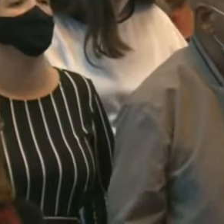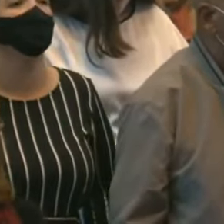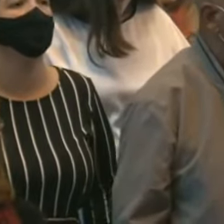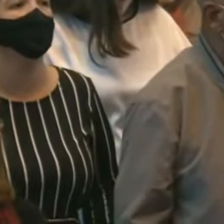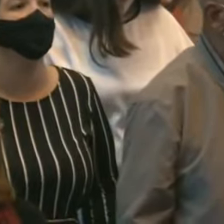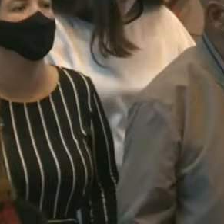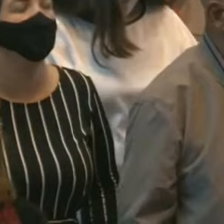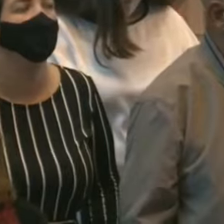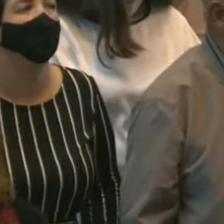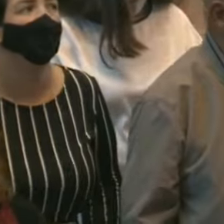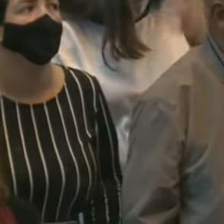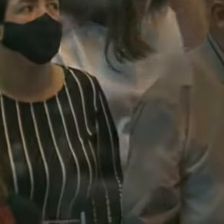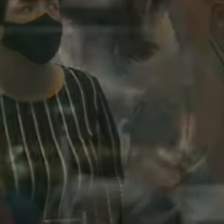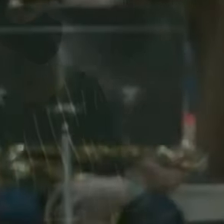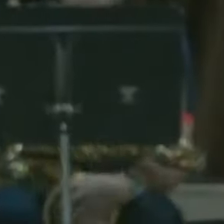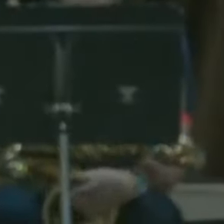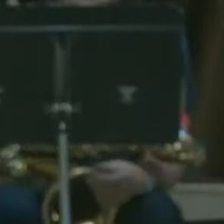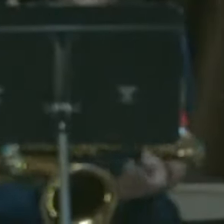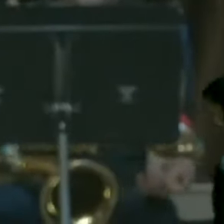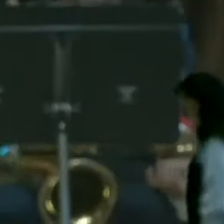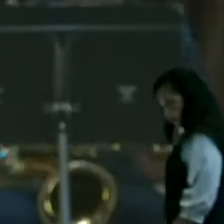transforma-me. Aleluia.